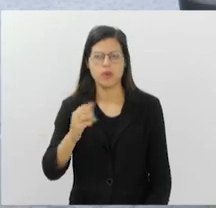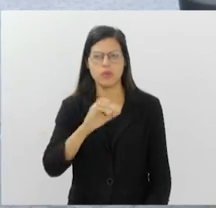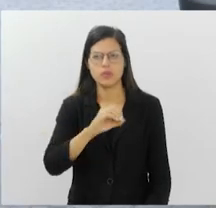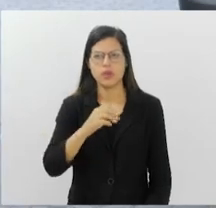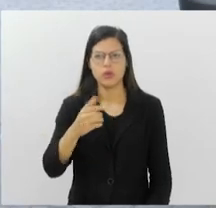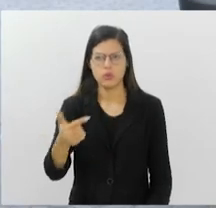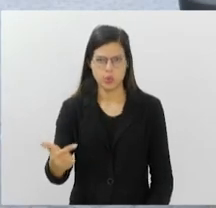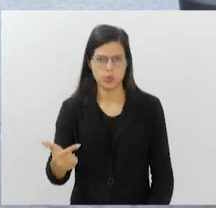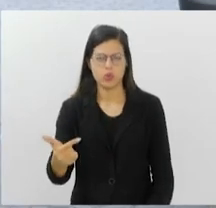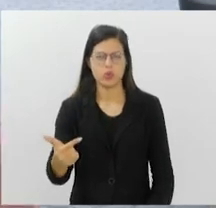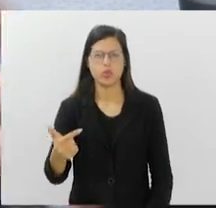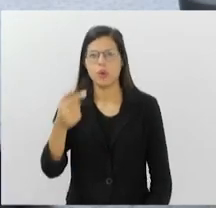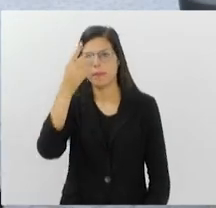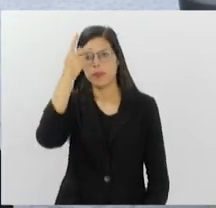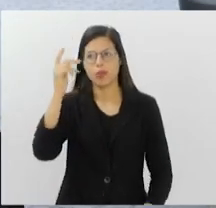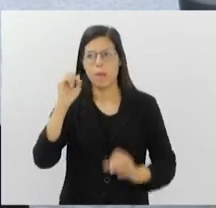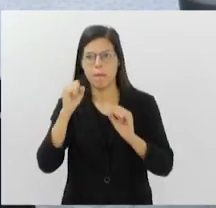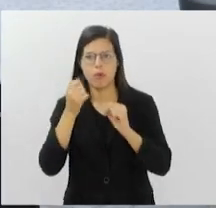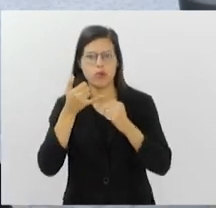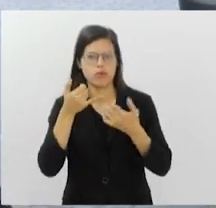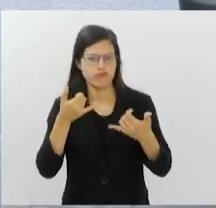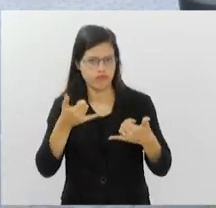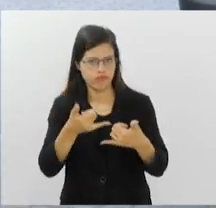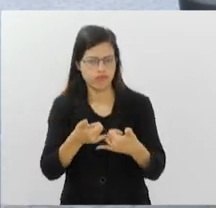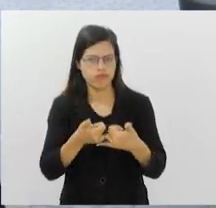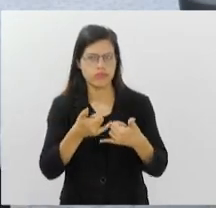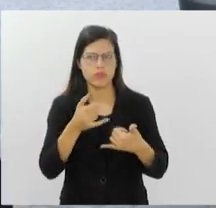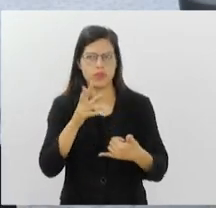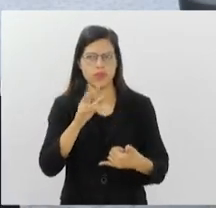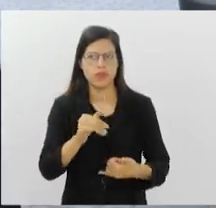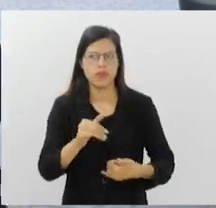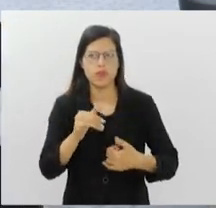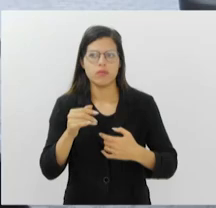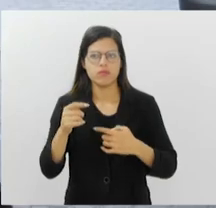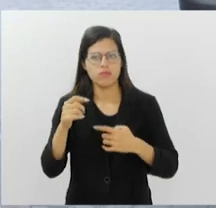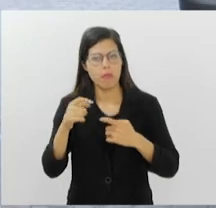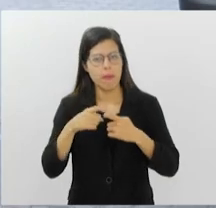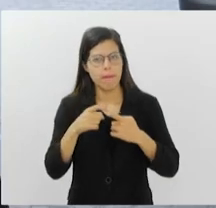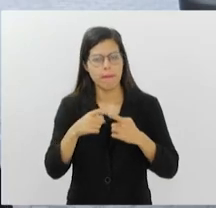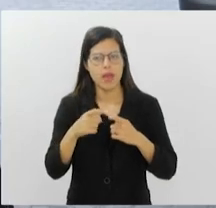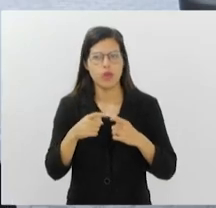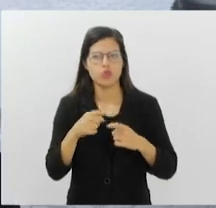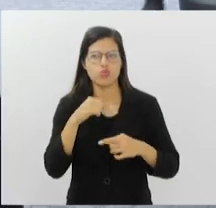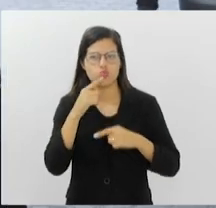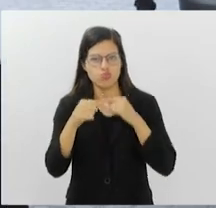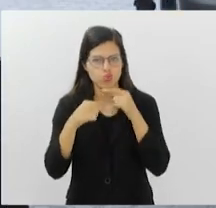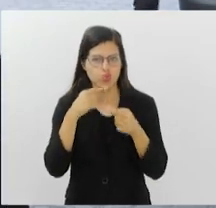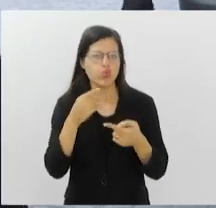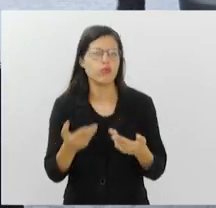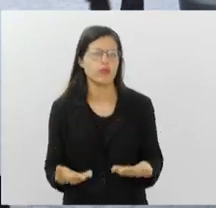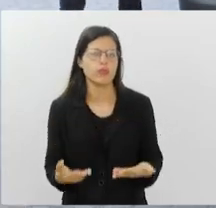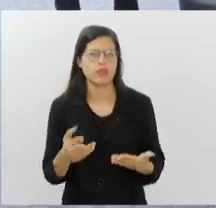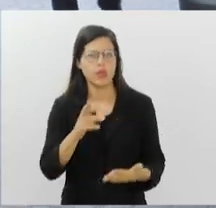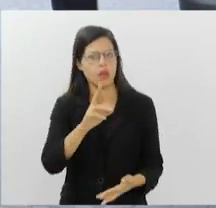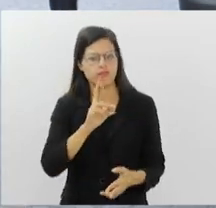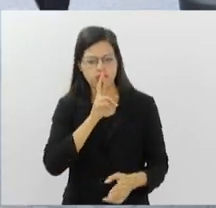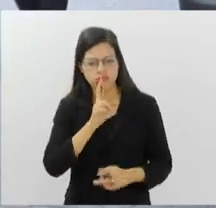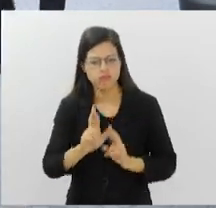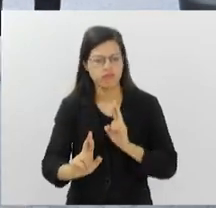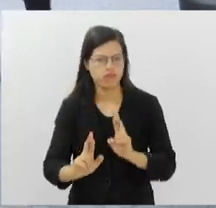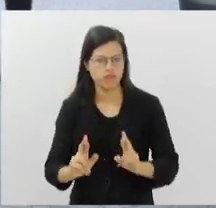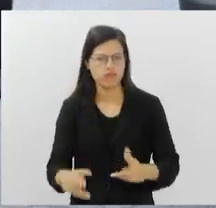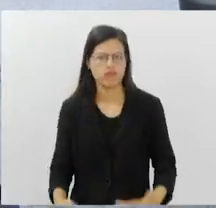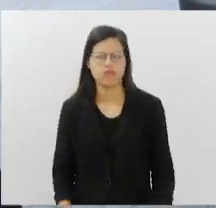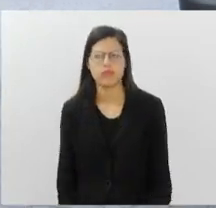3005-3102 que a pessoa pode ligar e vai cair no telefone de um médico que tira dúvida. Então, é uma